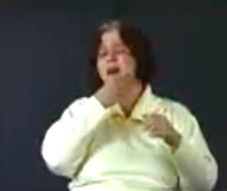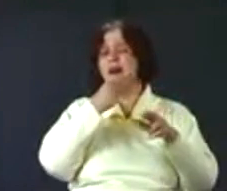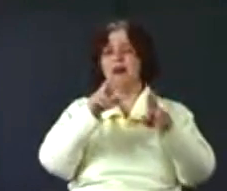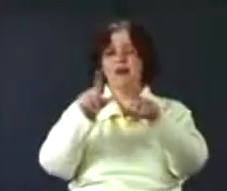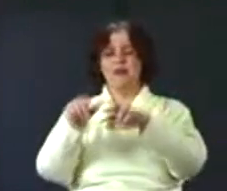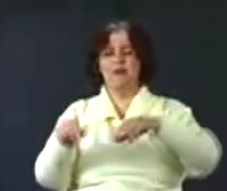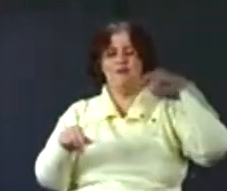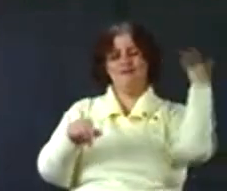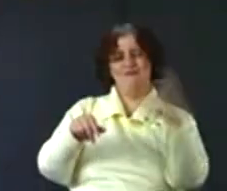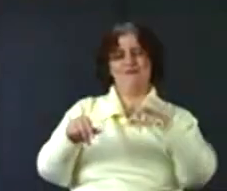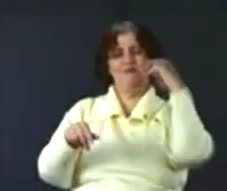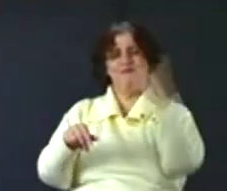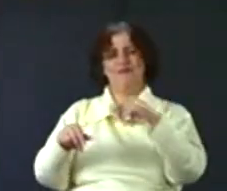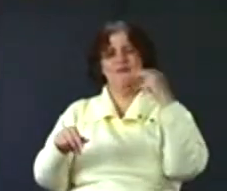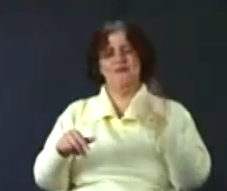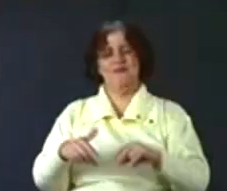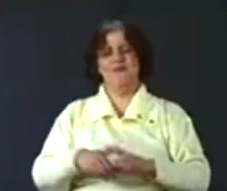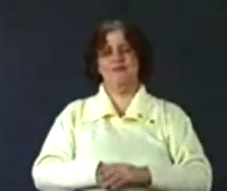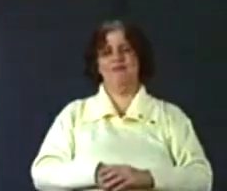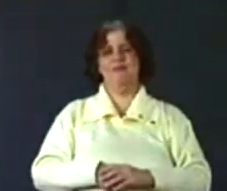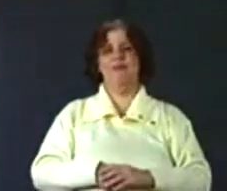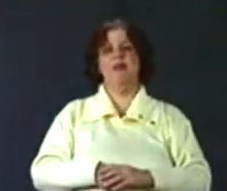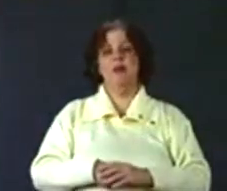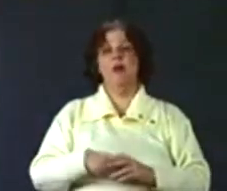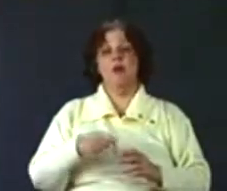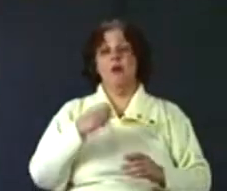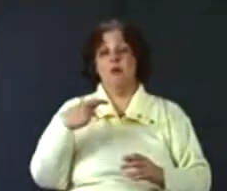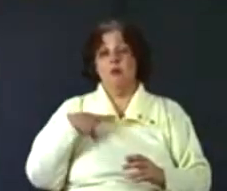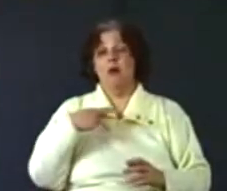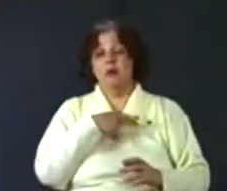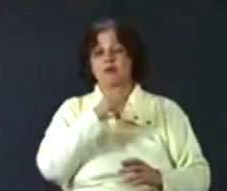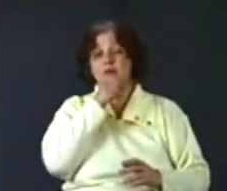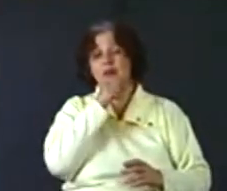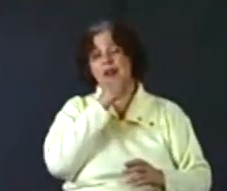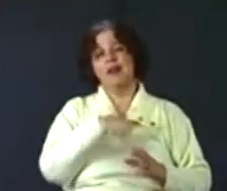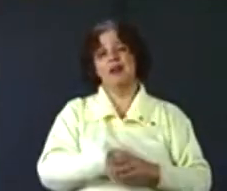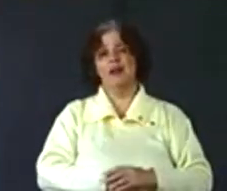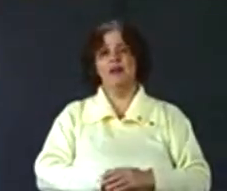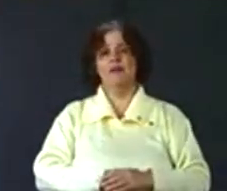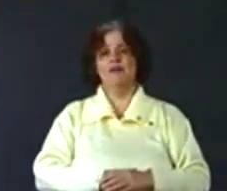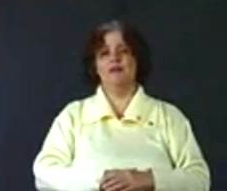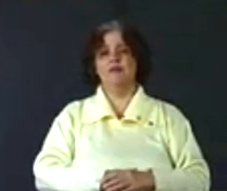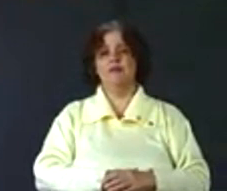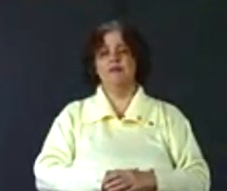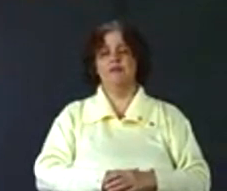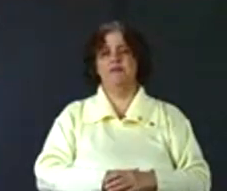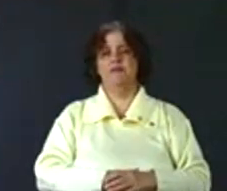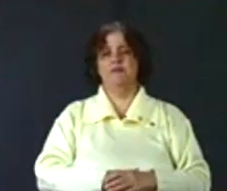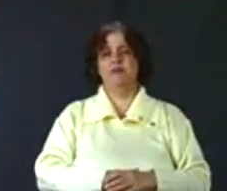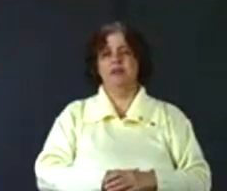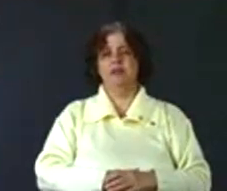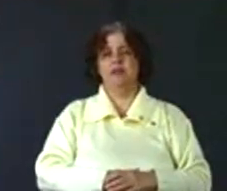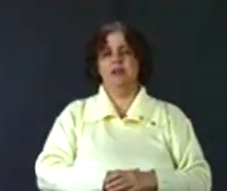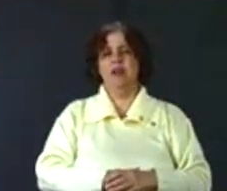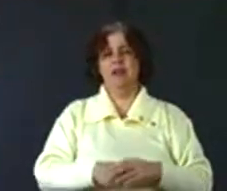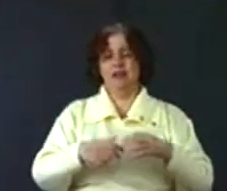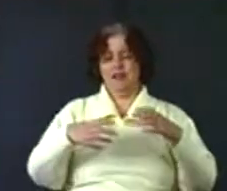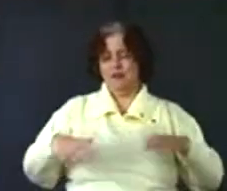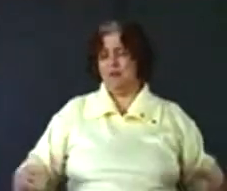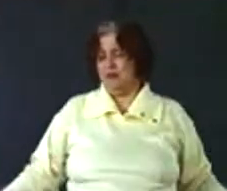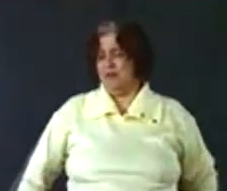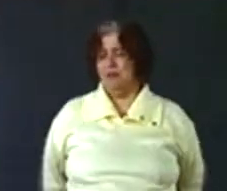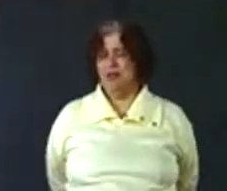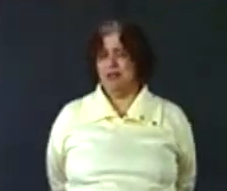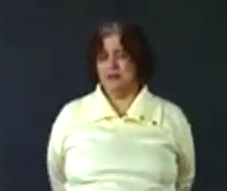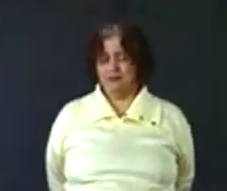Policarpo também chega a dizer àquele procônsul que o fogo que estava sendo aceso ali, que